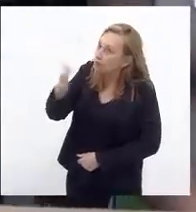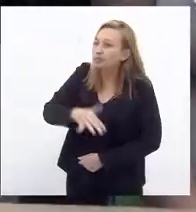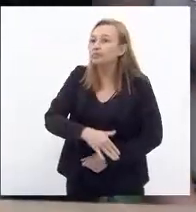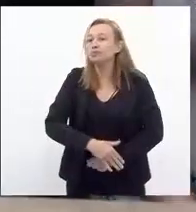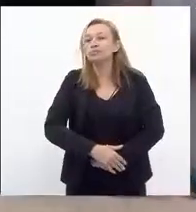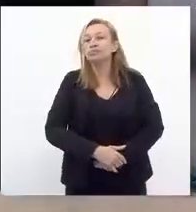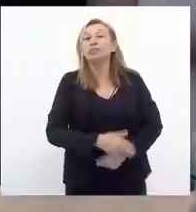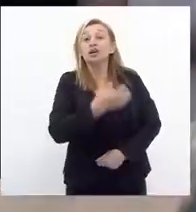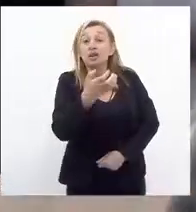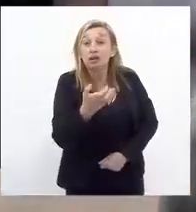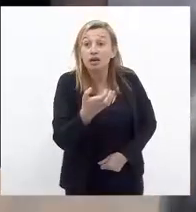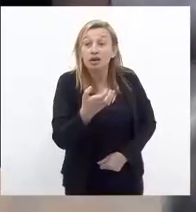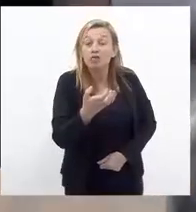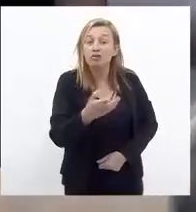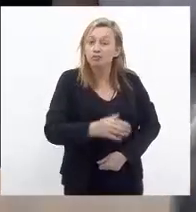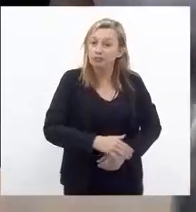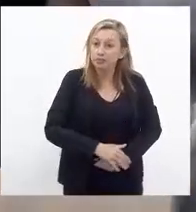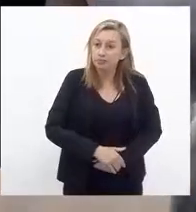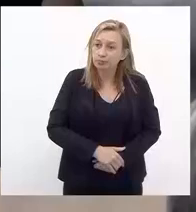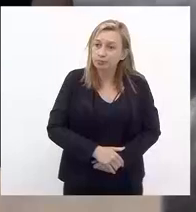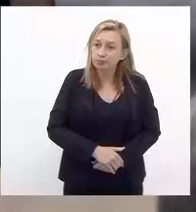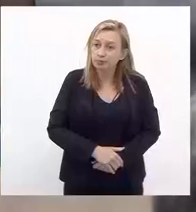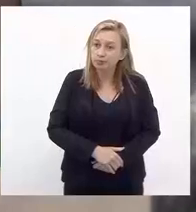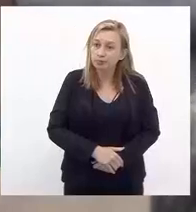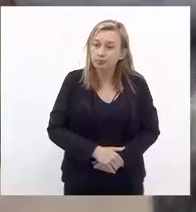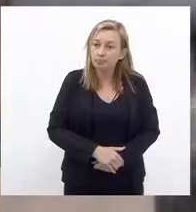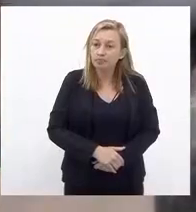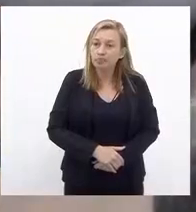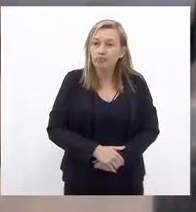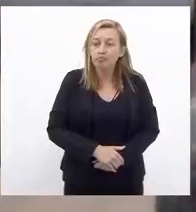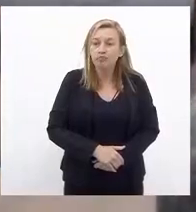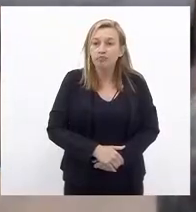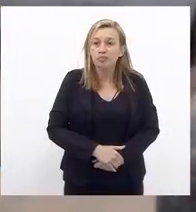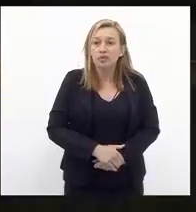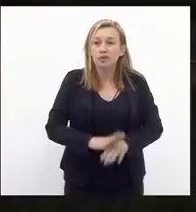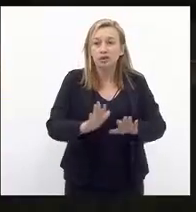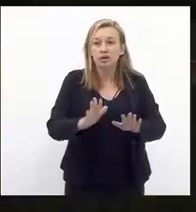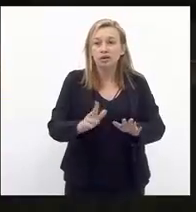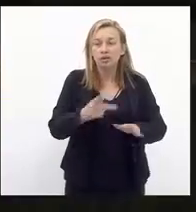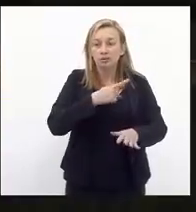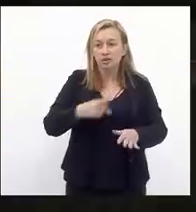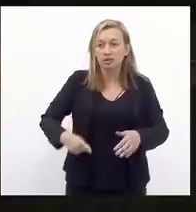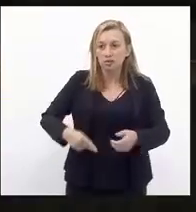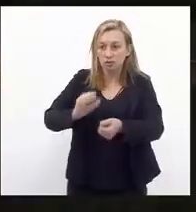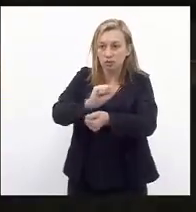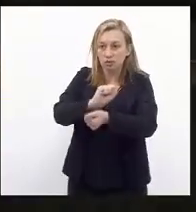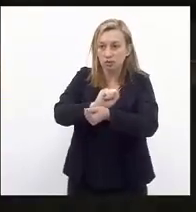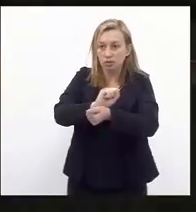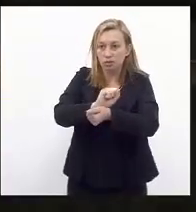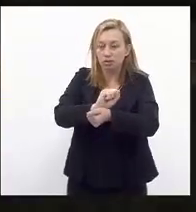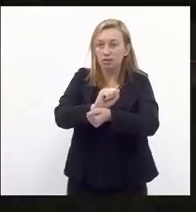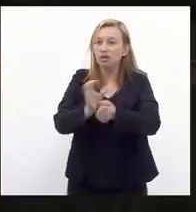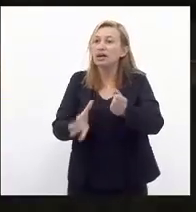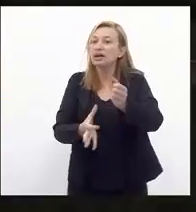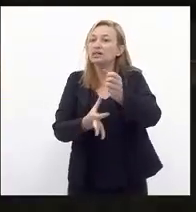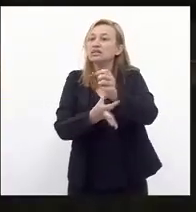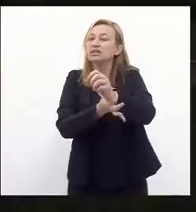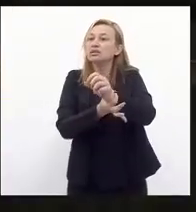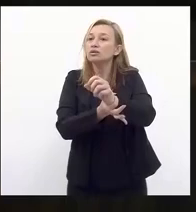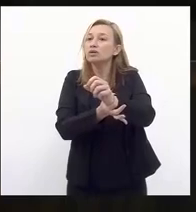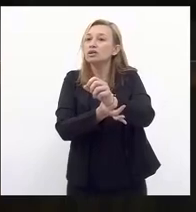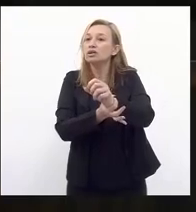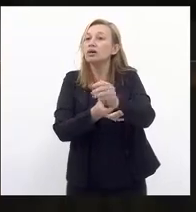que é vou fazer aqui a presidência no site do programa chama a segurança para